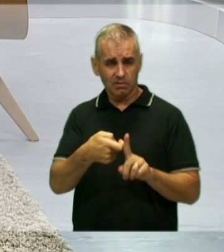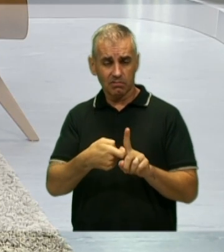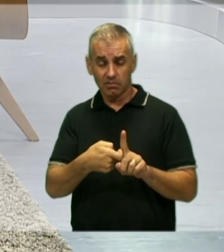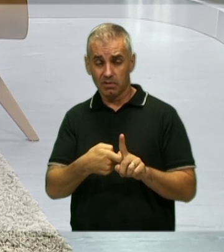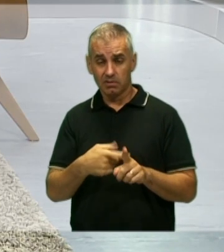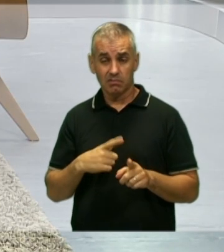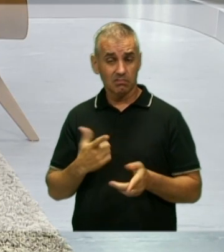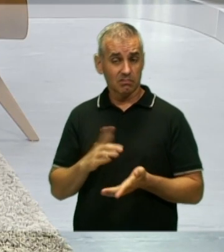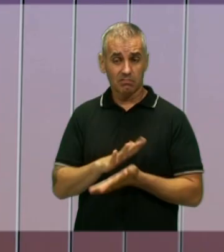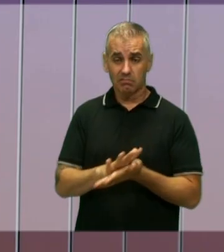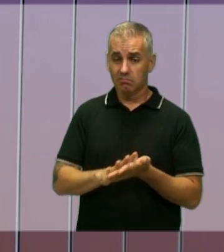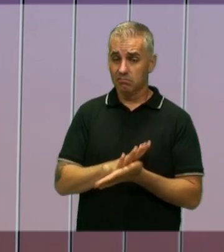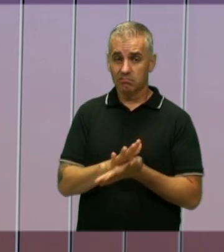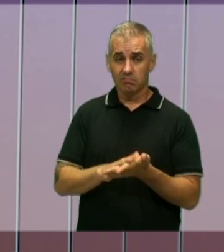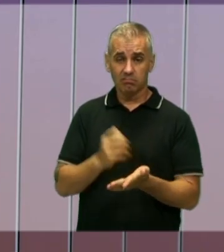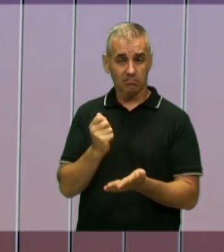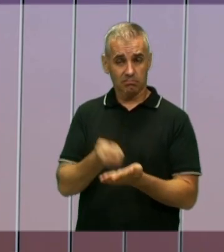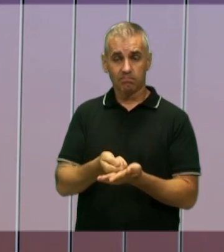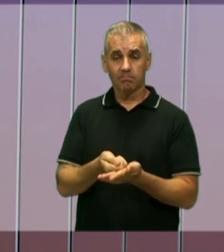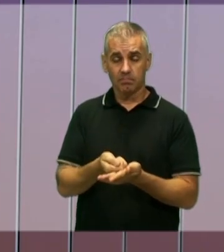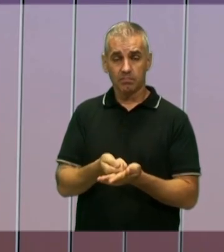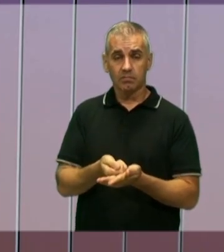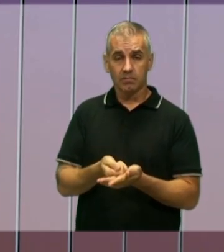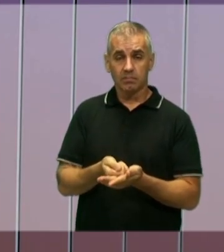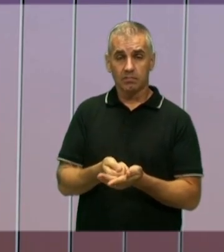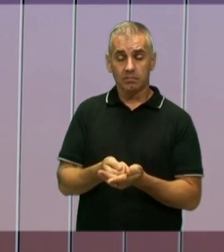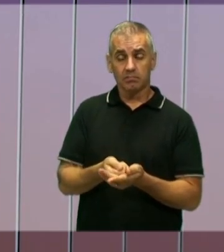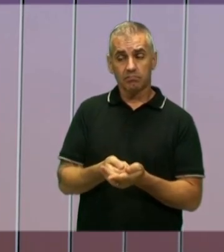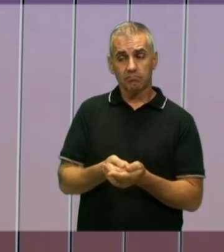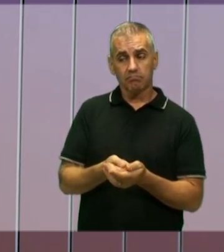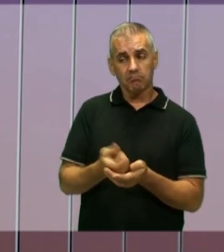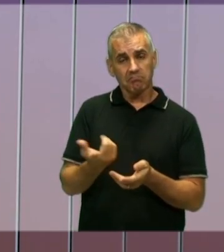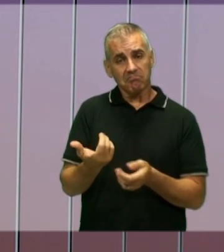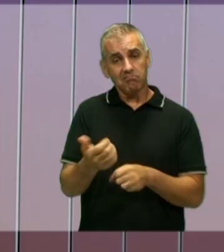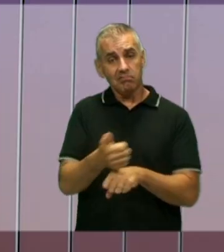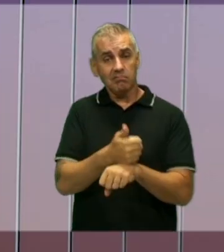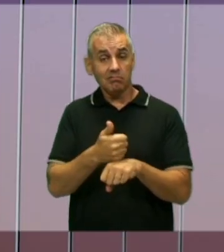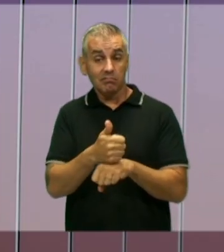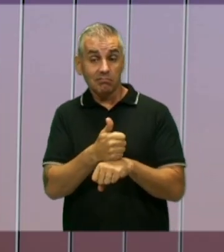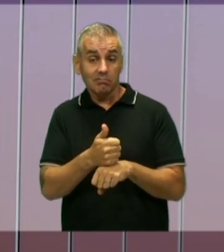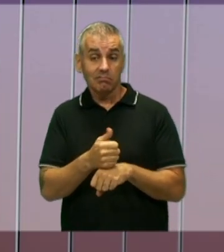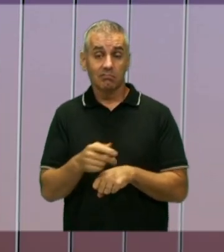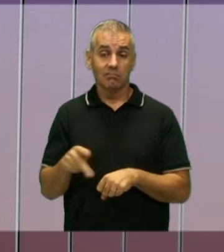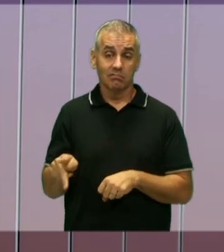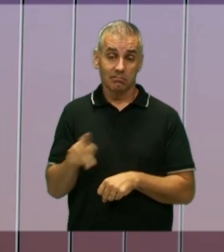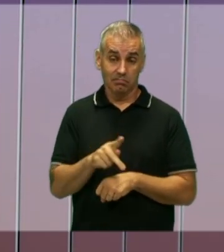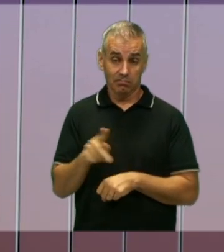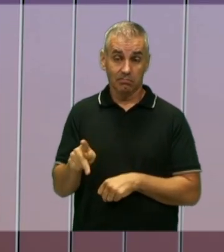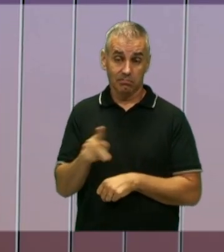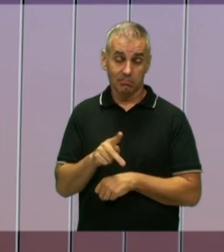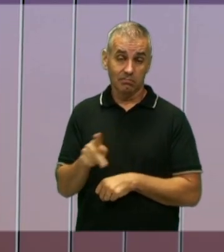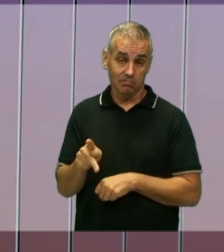entendeu? Só que eu faço essas analogias com alguns profissionais, por exemplo, professores. Todo mundo sabe que a